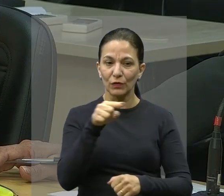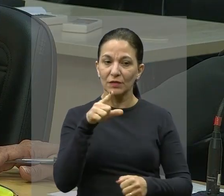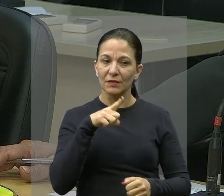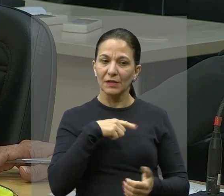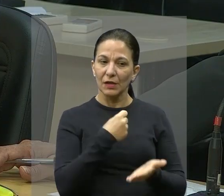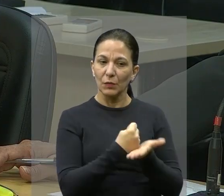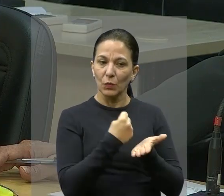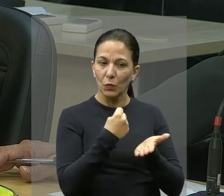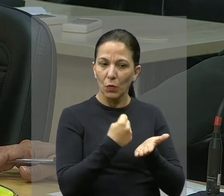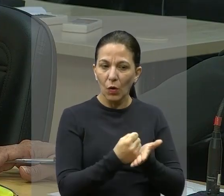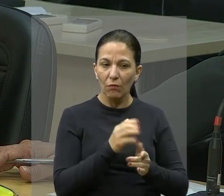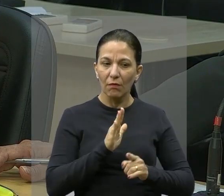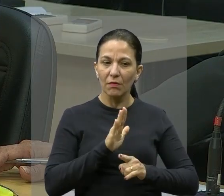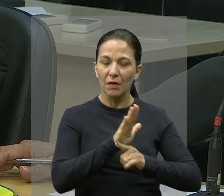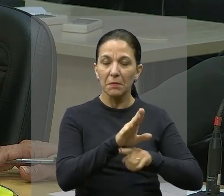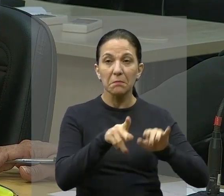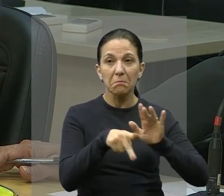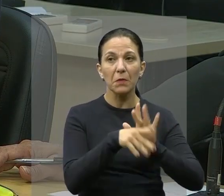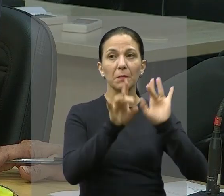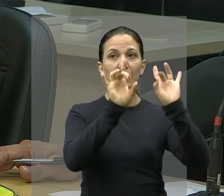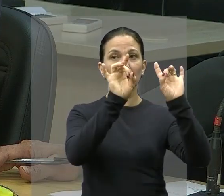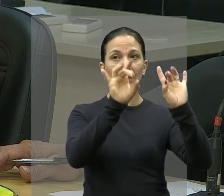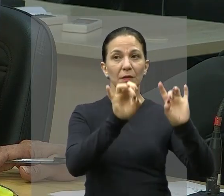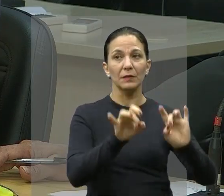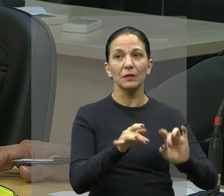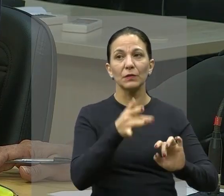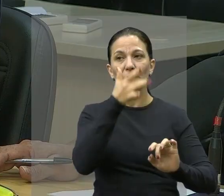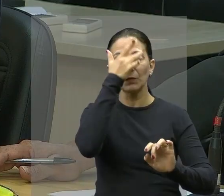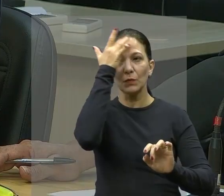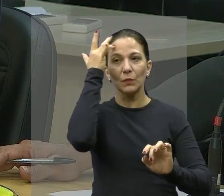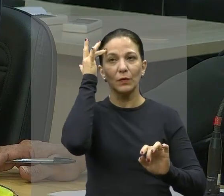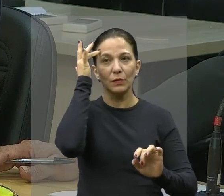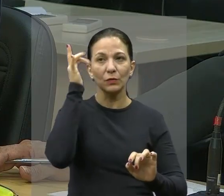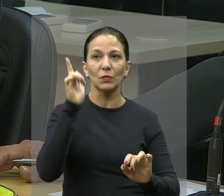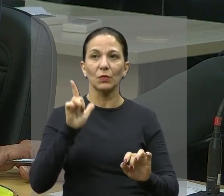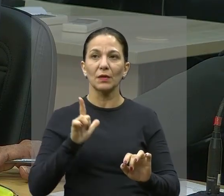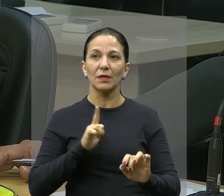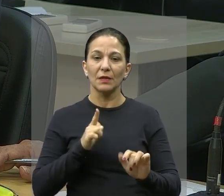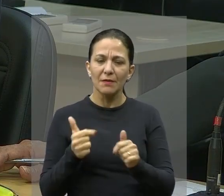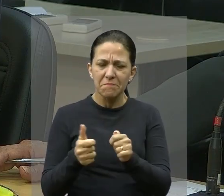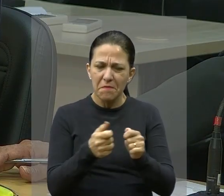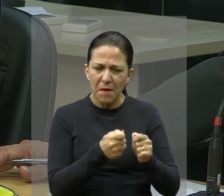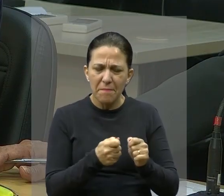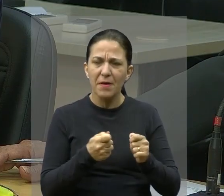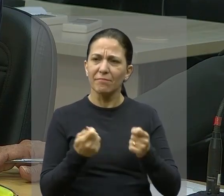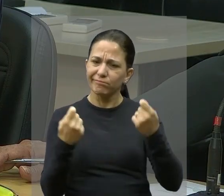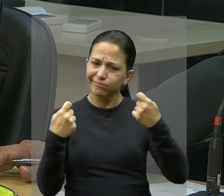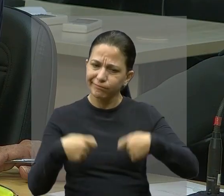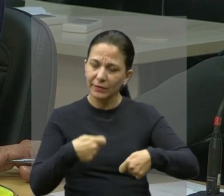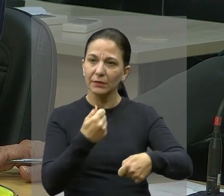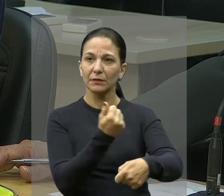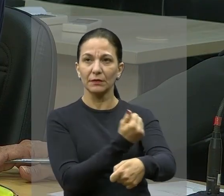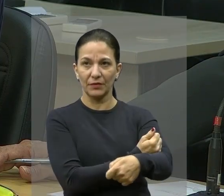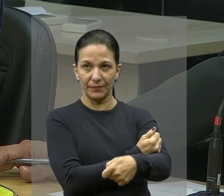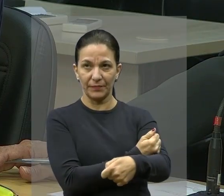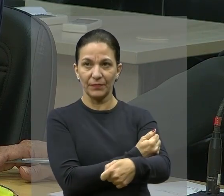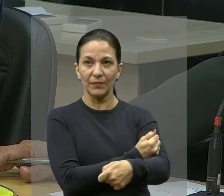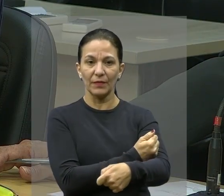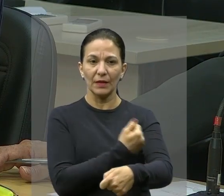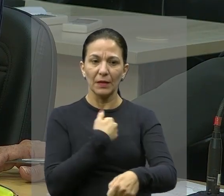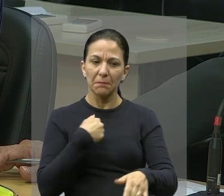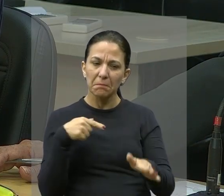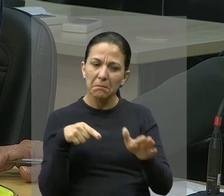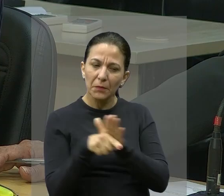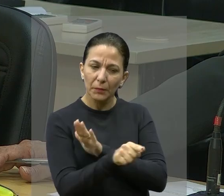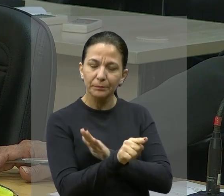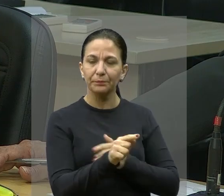de atendimento, né? E ele explica um pouco desse protocolo, e eu achei bem interessante. A minha pergunta é a seguinte,